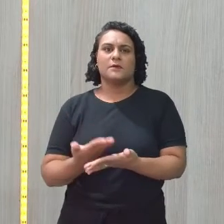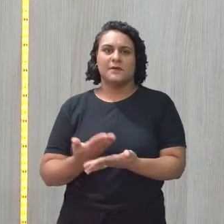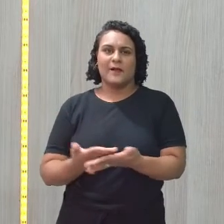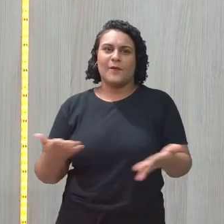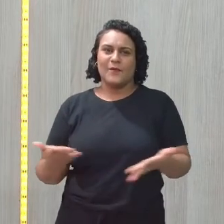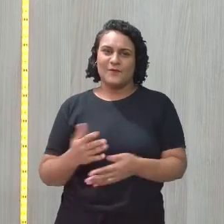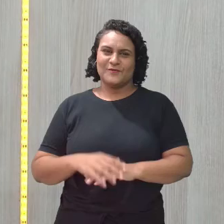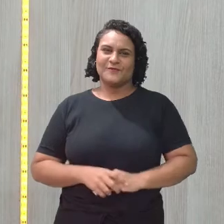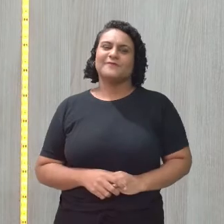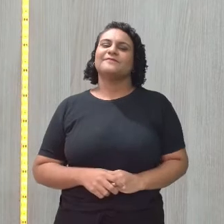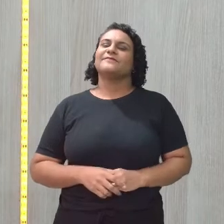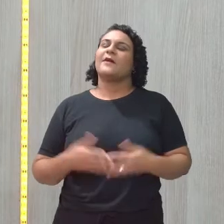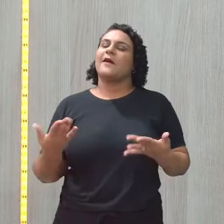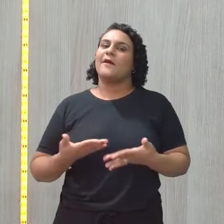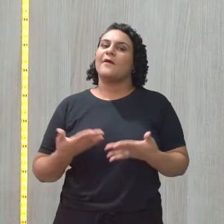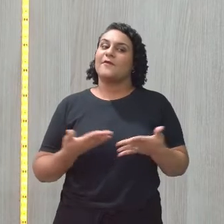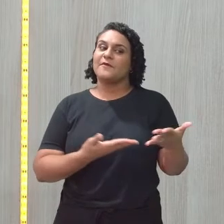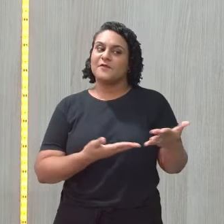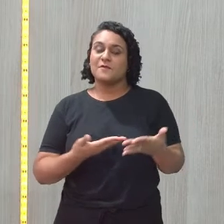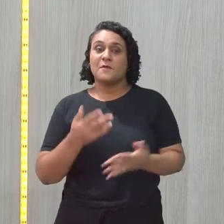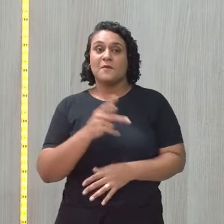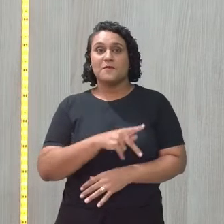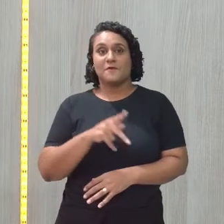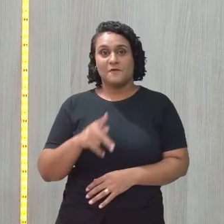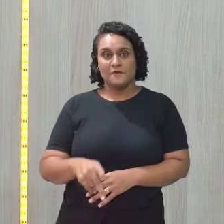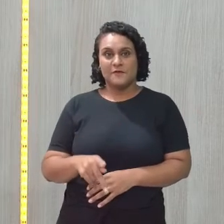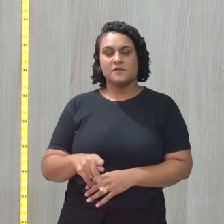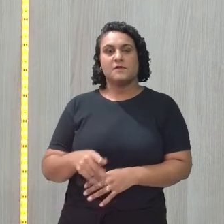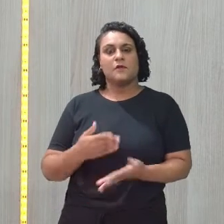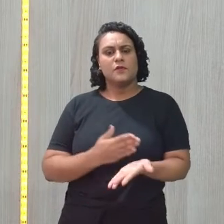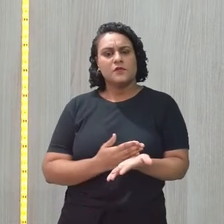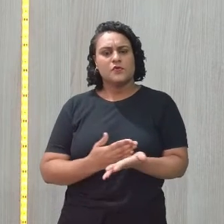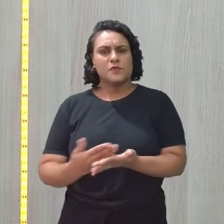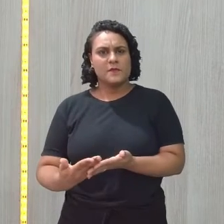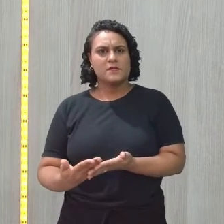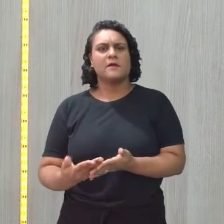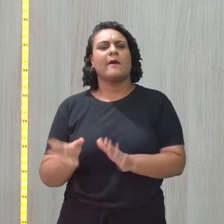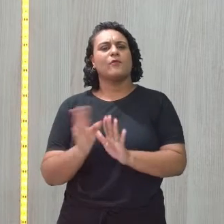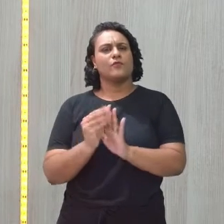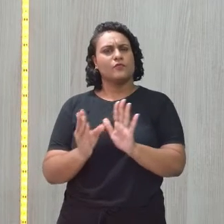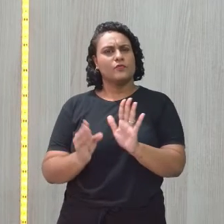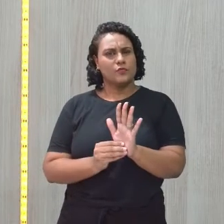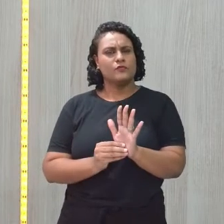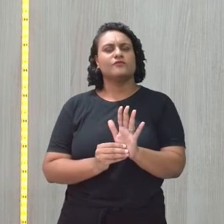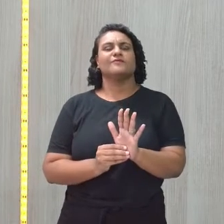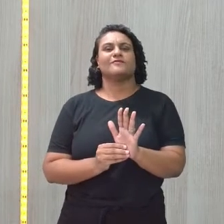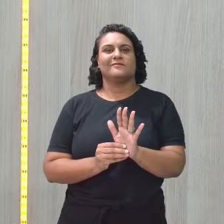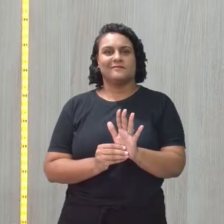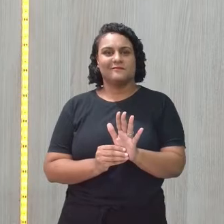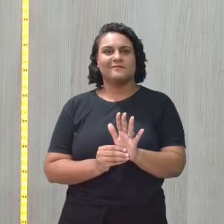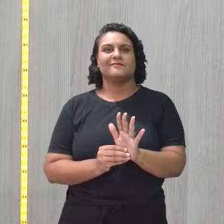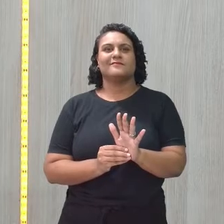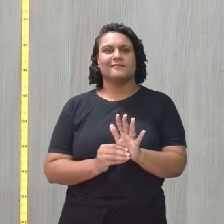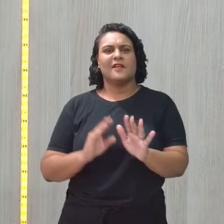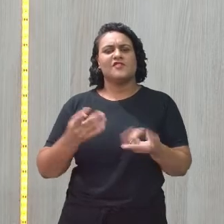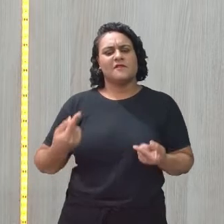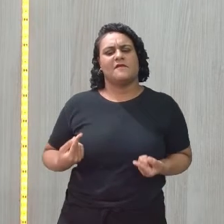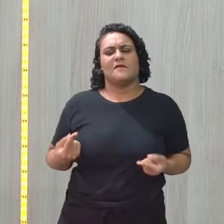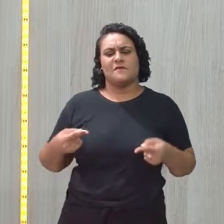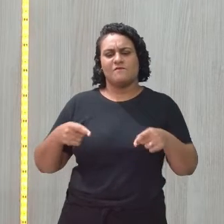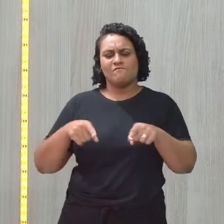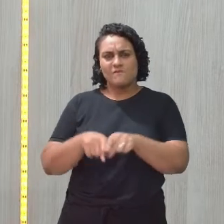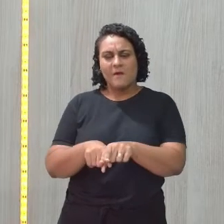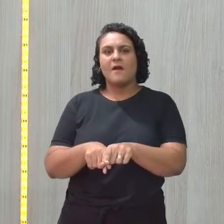certo? Vou passar novamente para o professor Pedro e quando a gente começar a trabalhar o tema aí, a gente já vai fazendo essa parceria